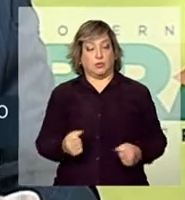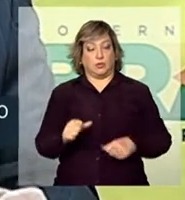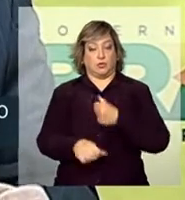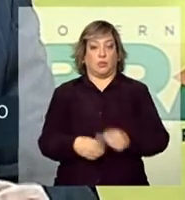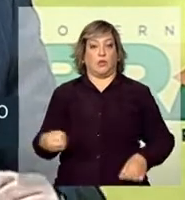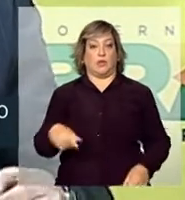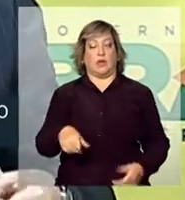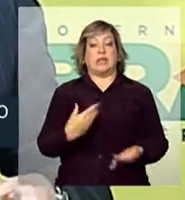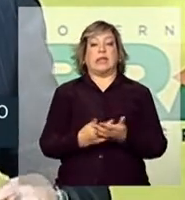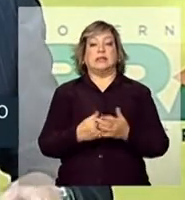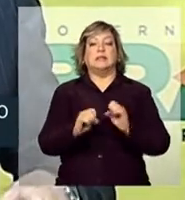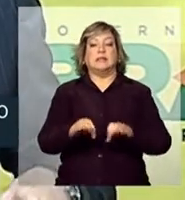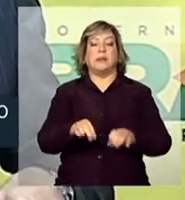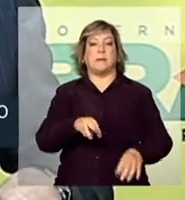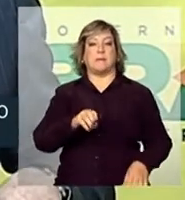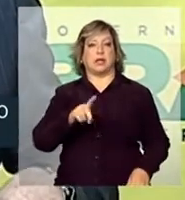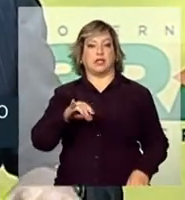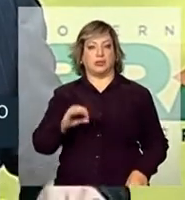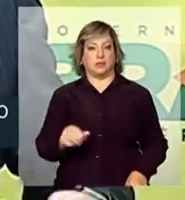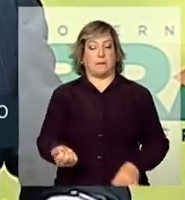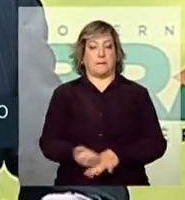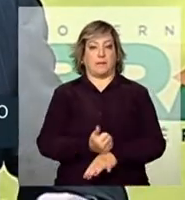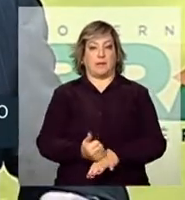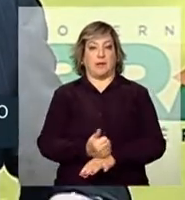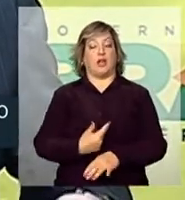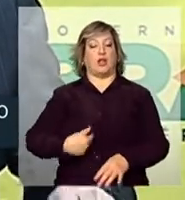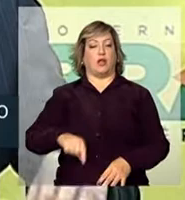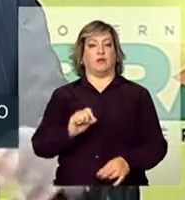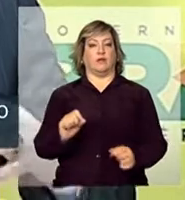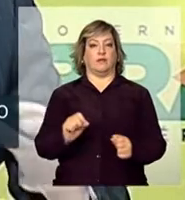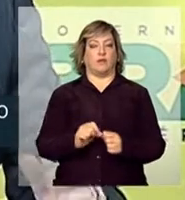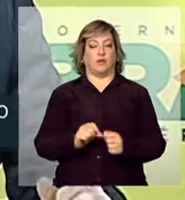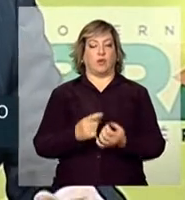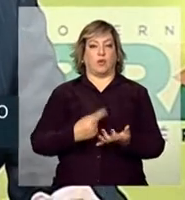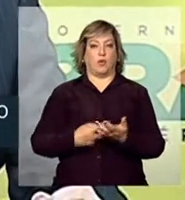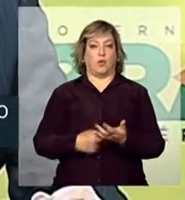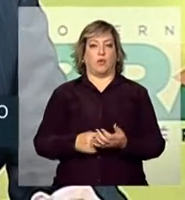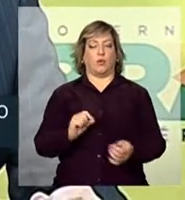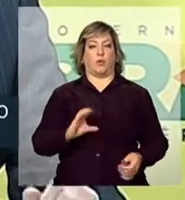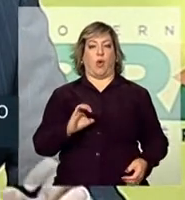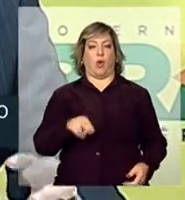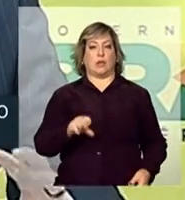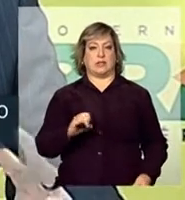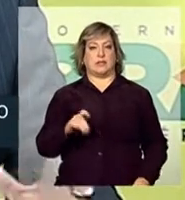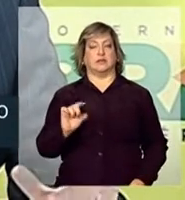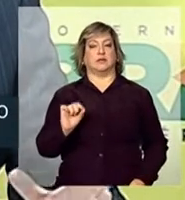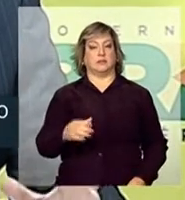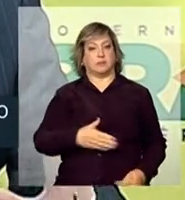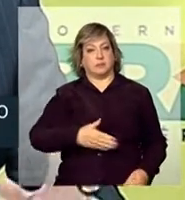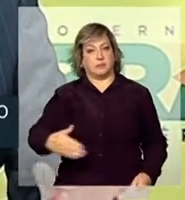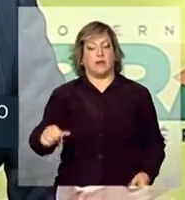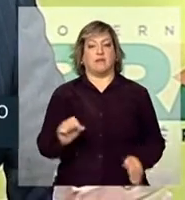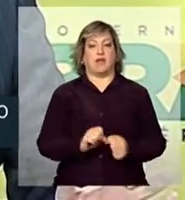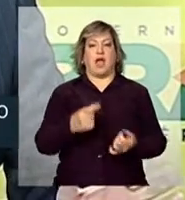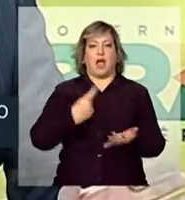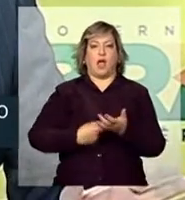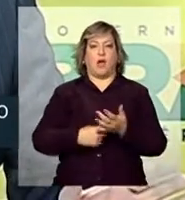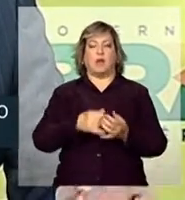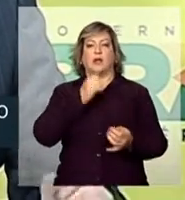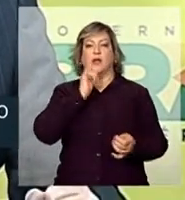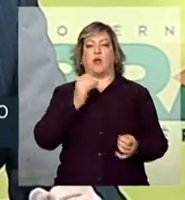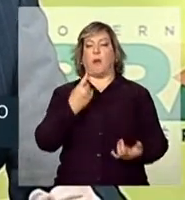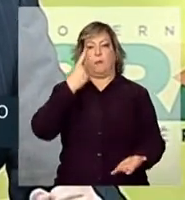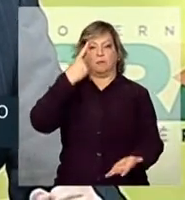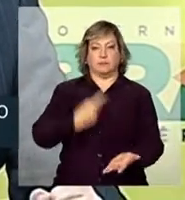nosso hoje é o ensino médio nós devemos fechar um entendimento com com sede em breve de fazer um grande acordo tipo o